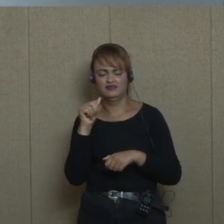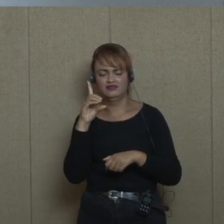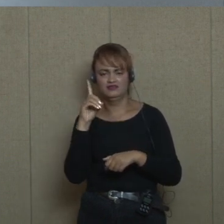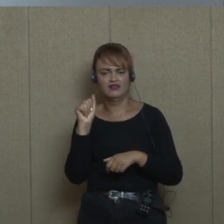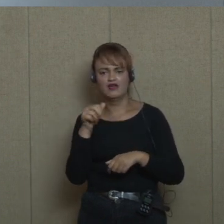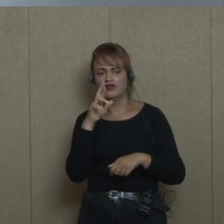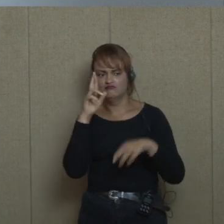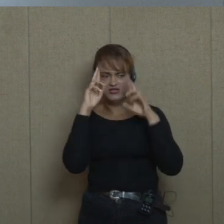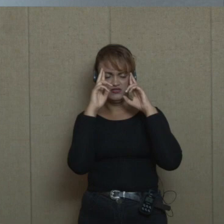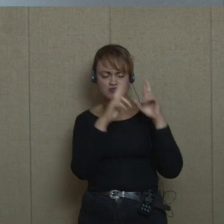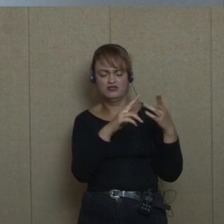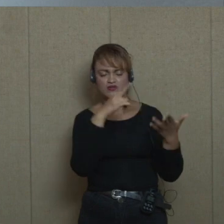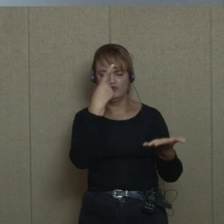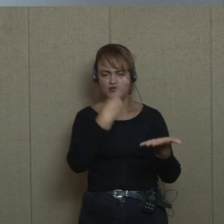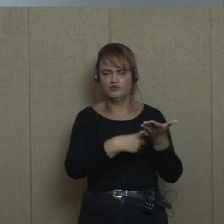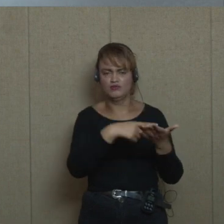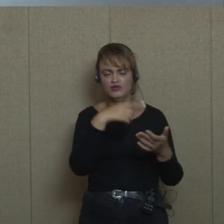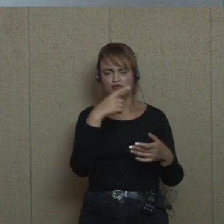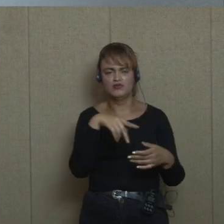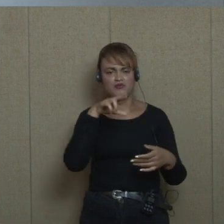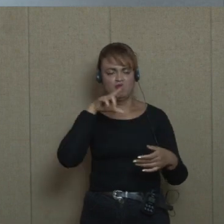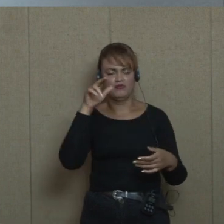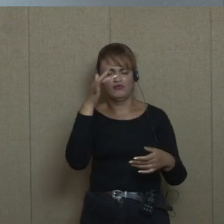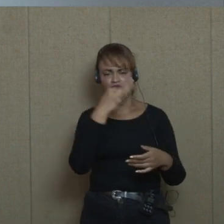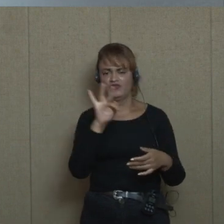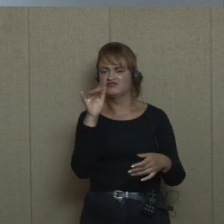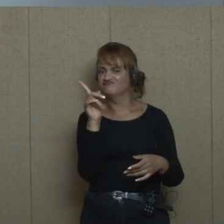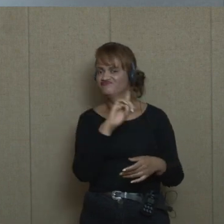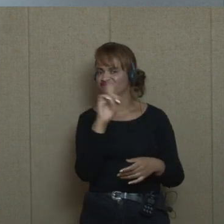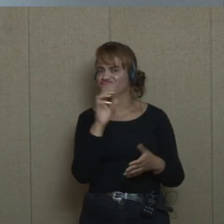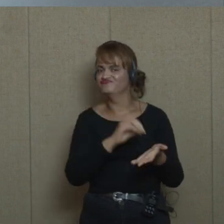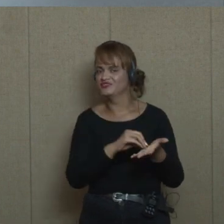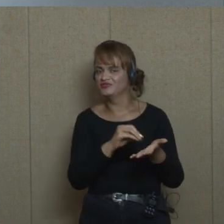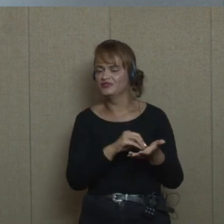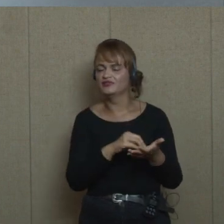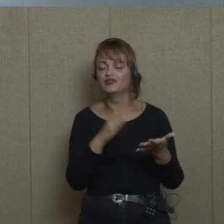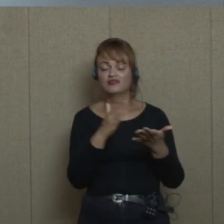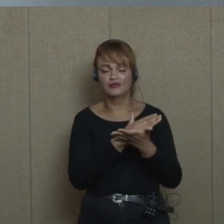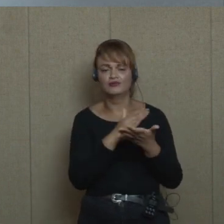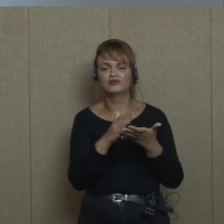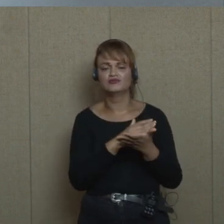Canadá, mineração, poluição, etc. Há alguma coisa sobre o Canadá.